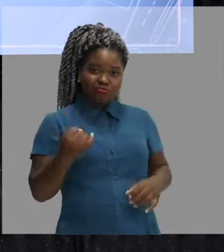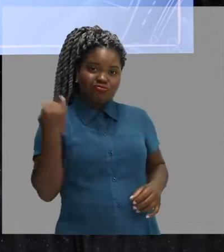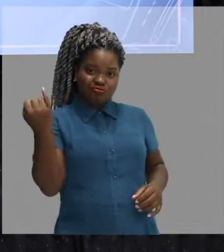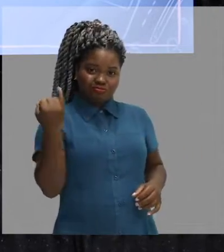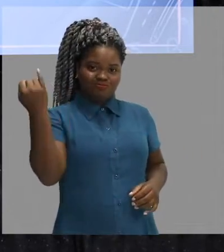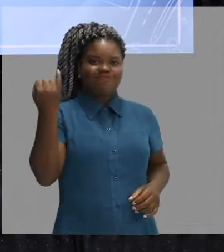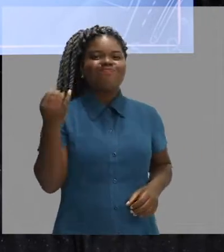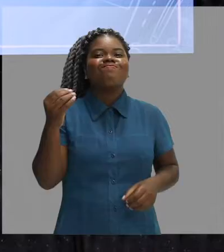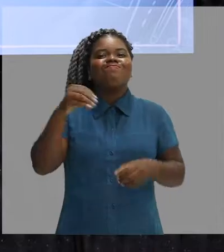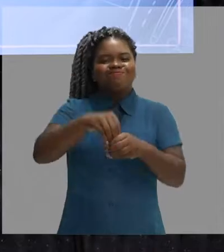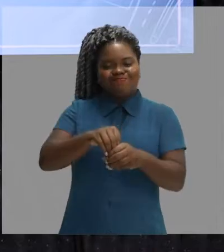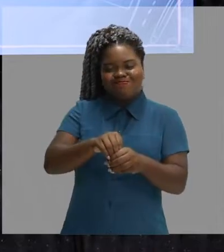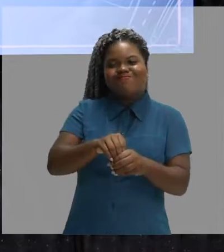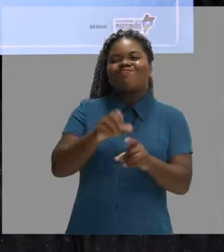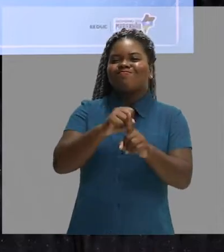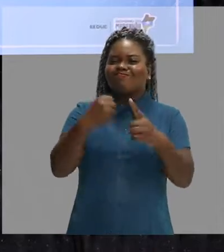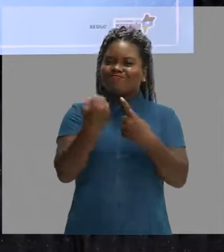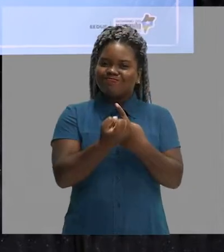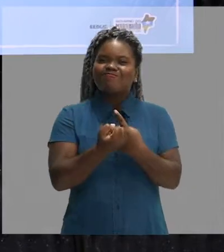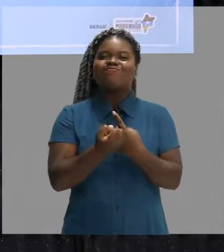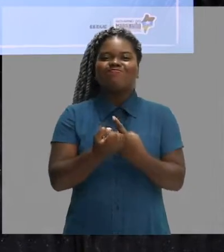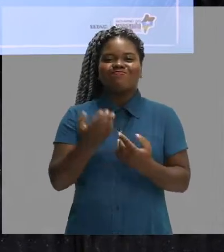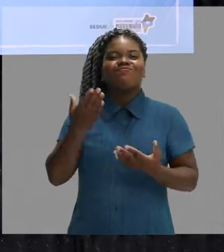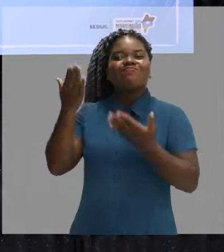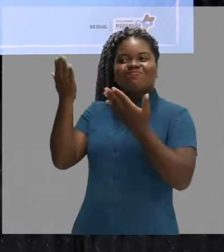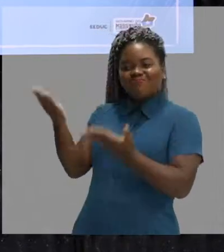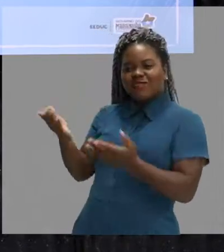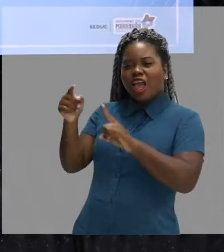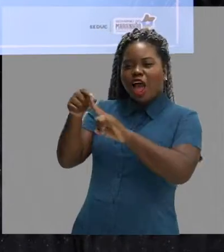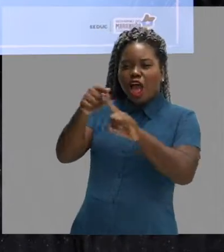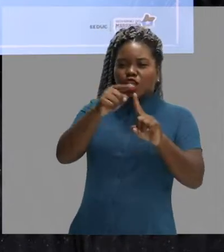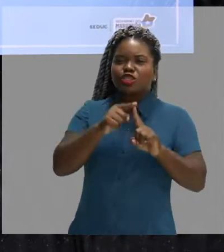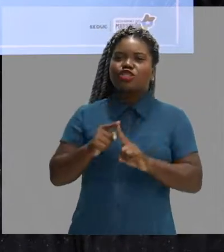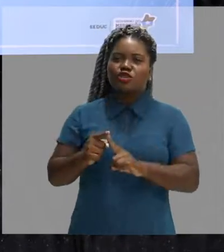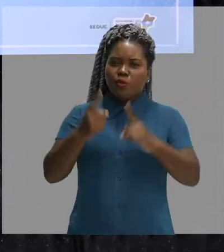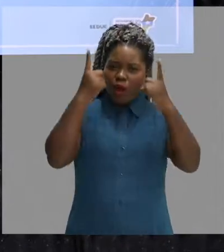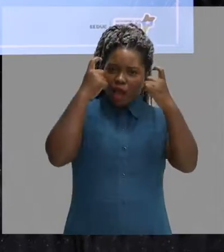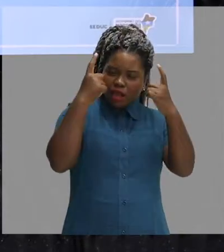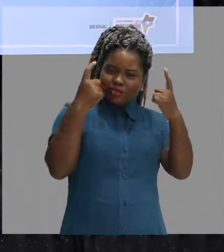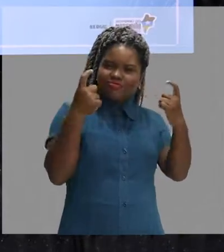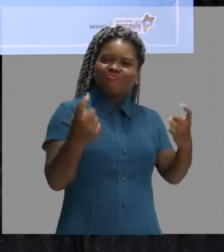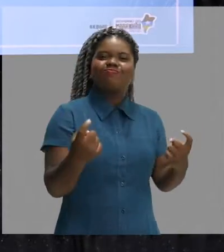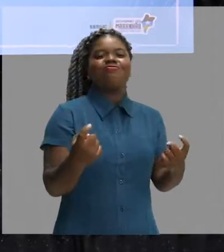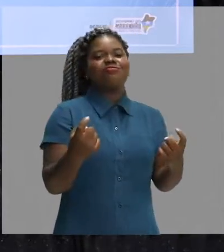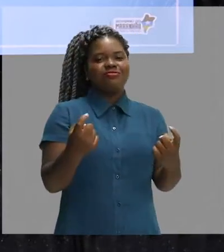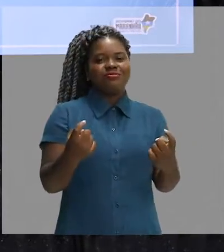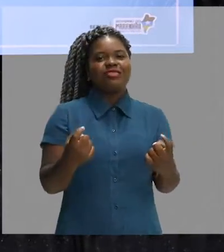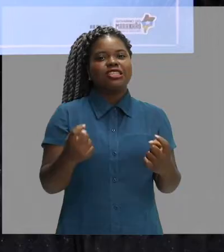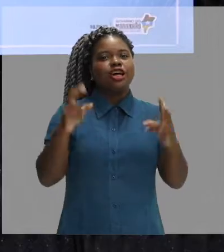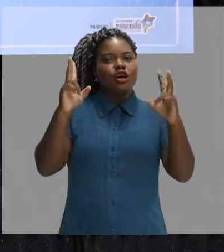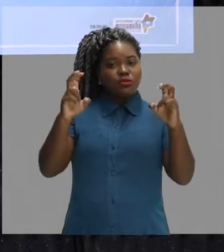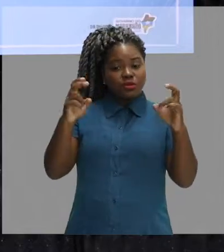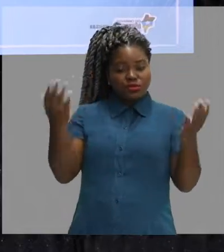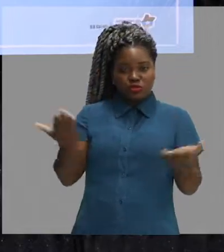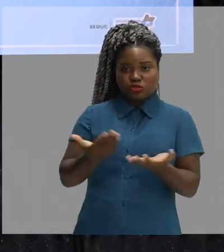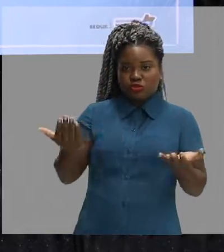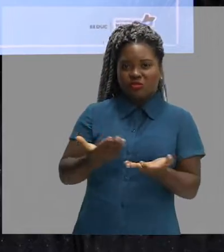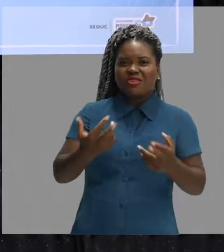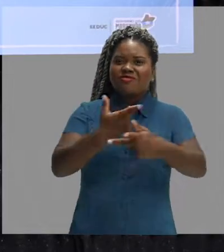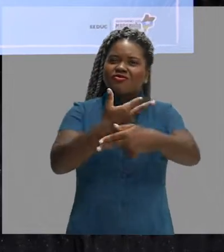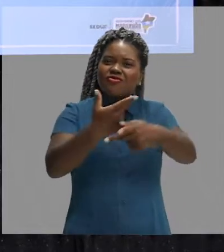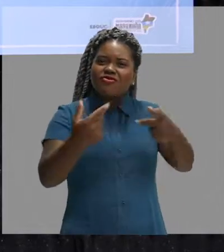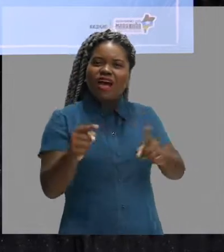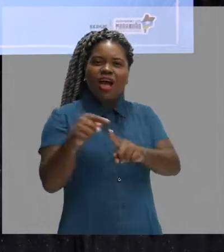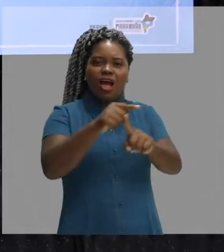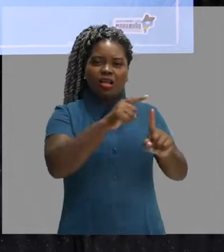importante dentro da sociologia, que é tipos de violência. O nosso assunto hoje vamos tratar sobre diversos